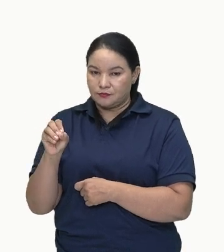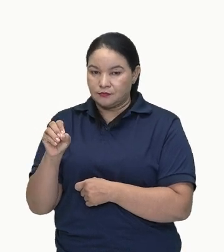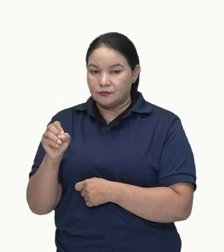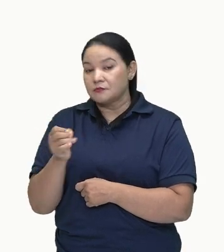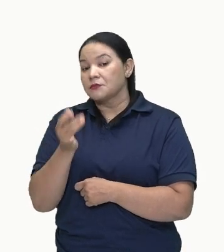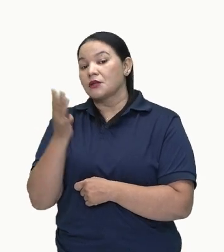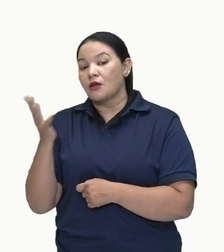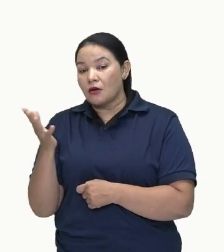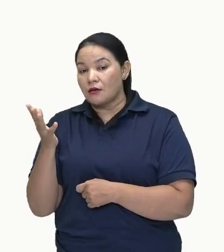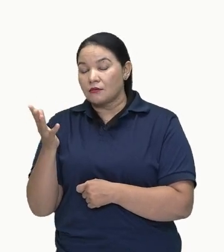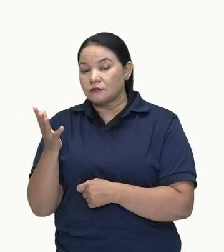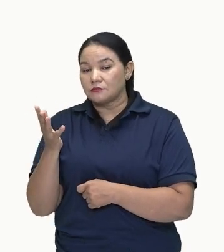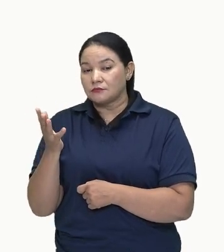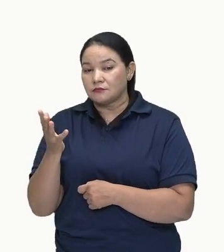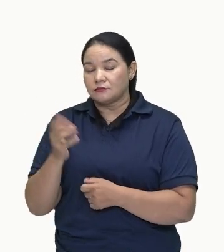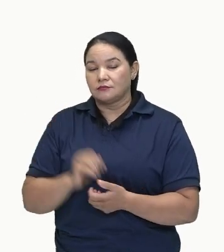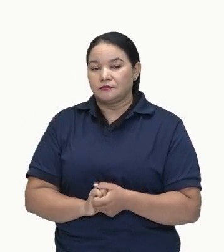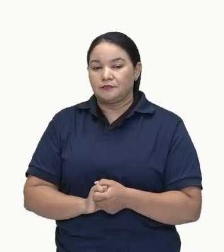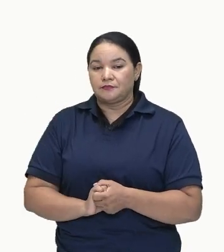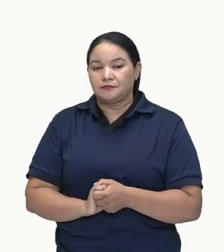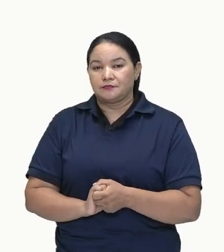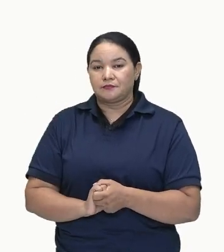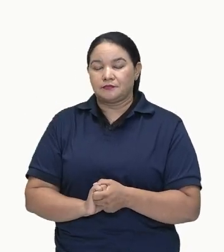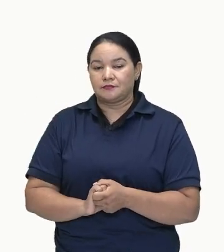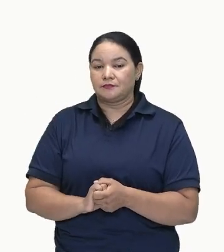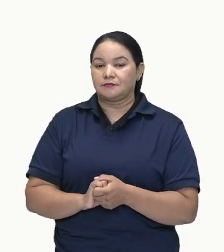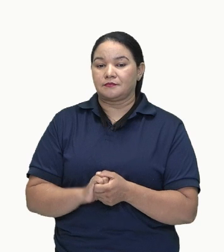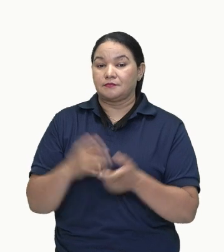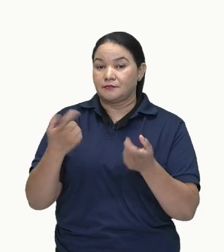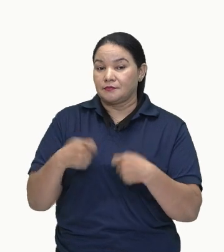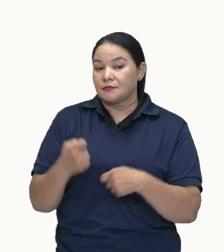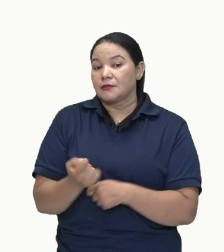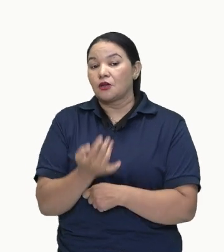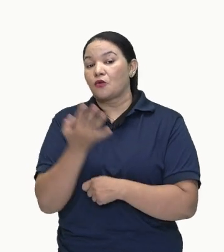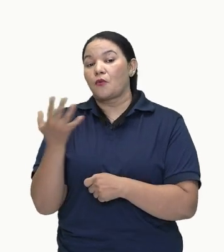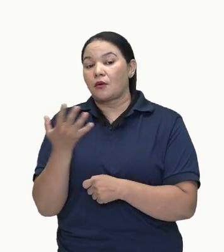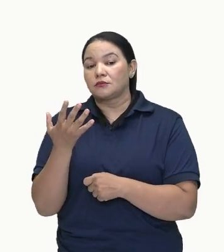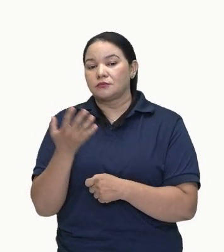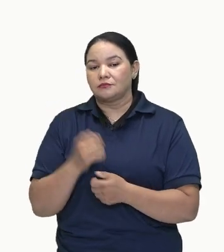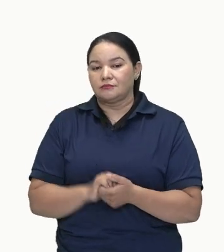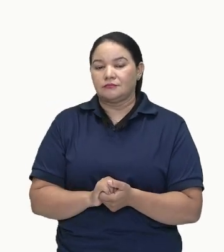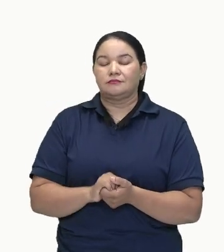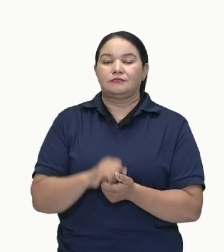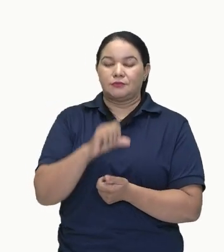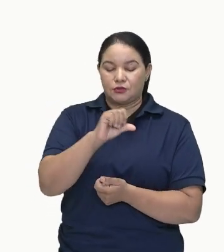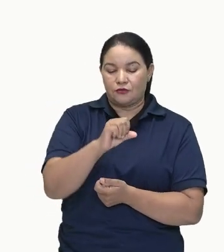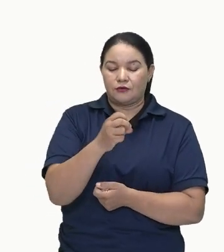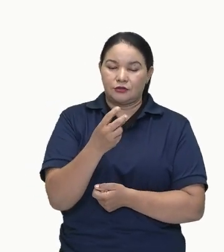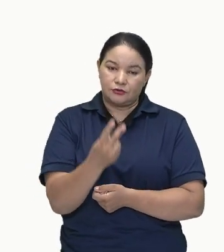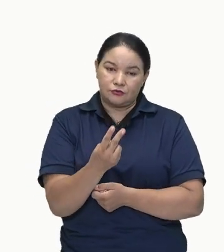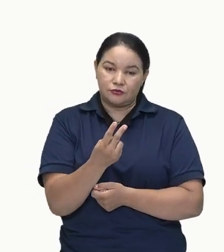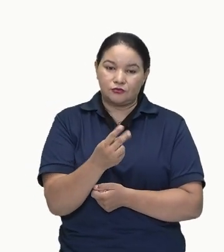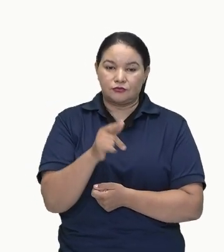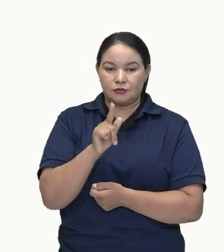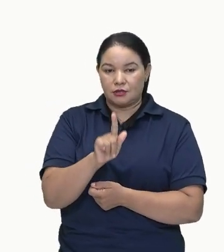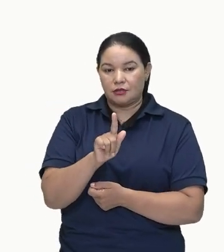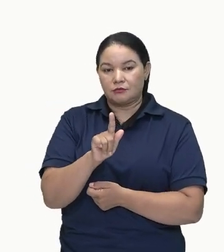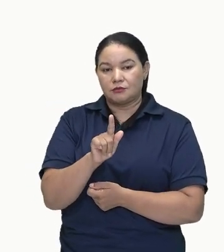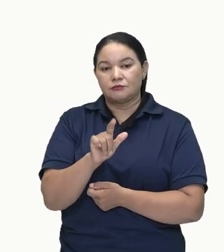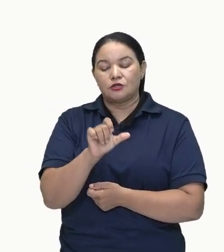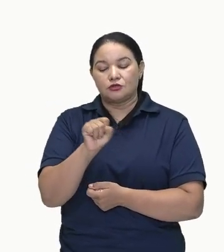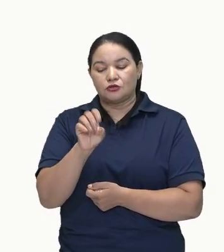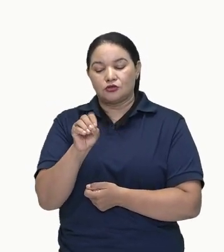150 gramas de peróxido de sódio? Então, eu vou ter, ó, 92 gramas